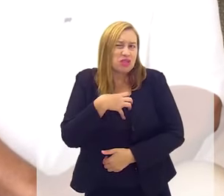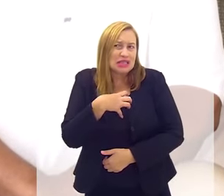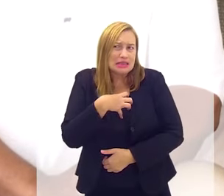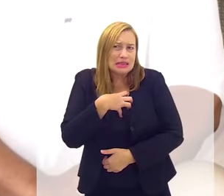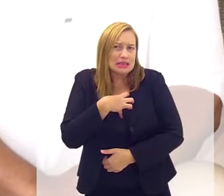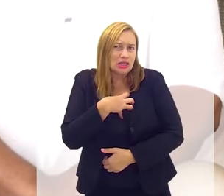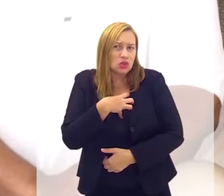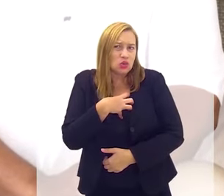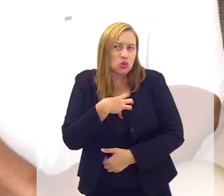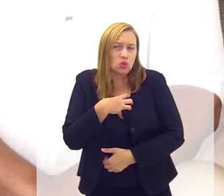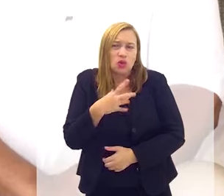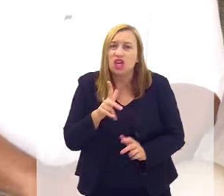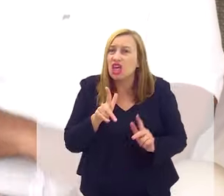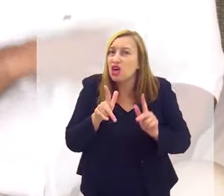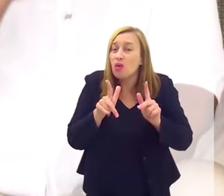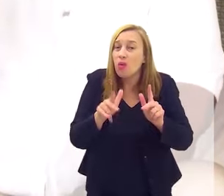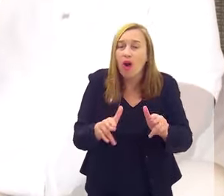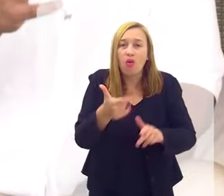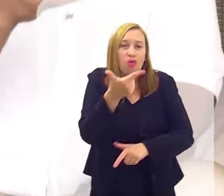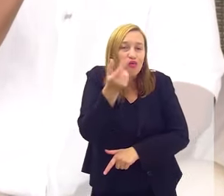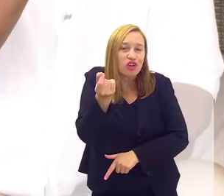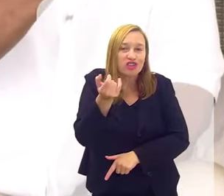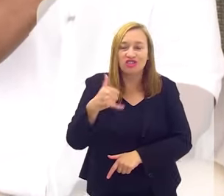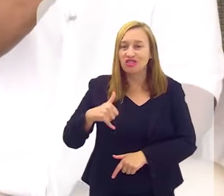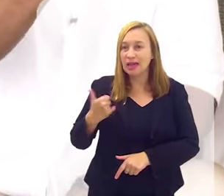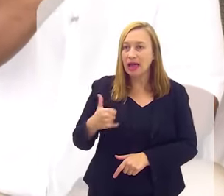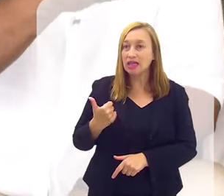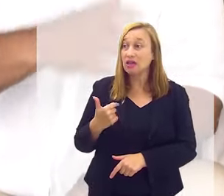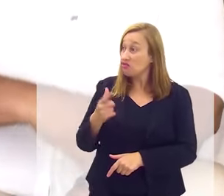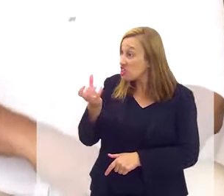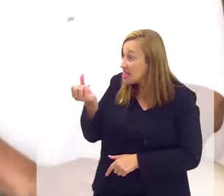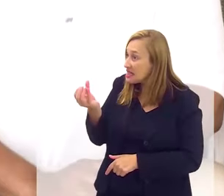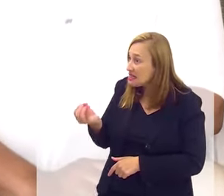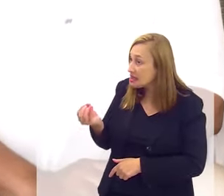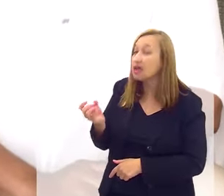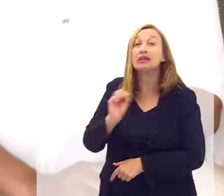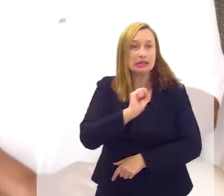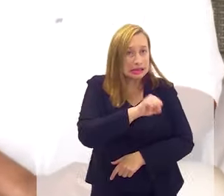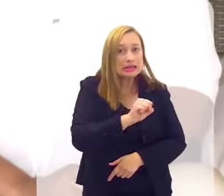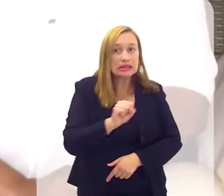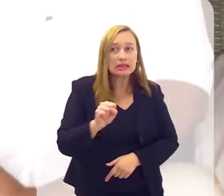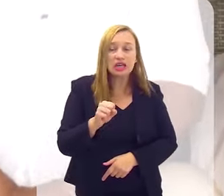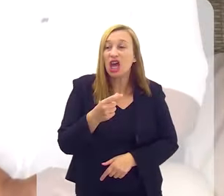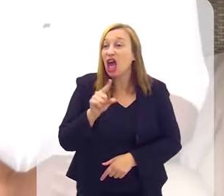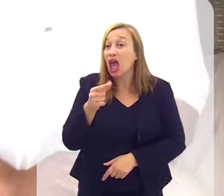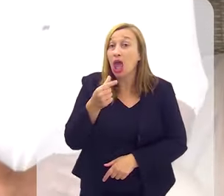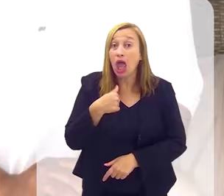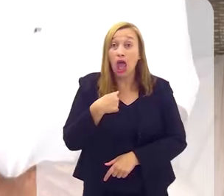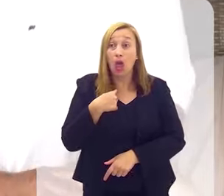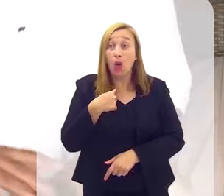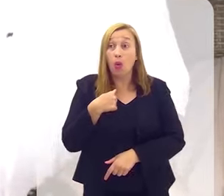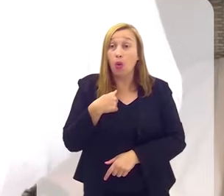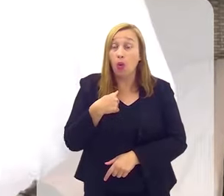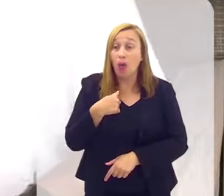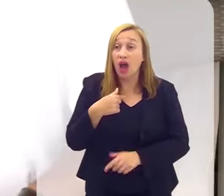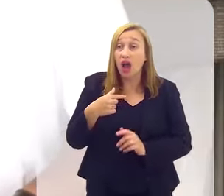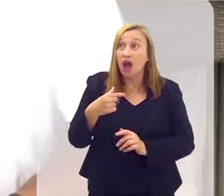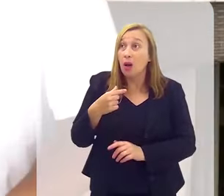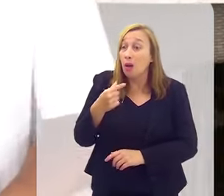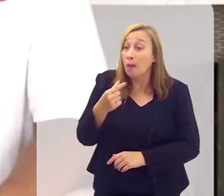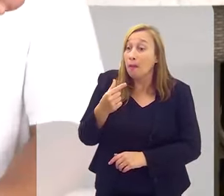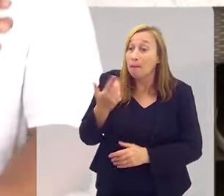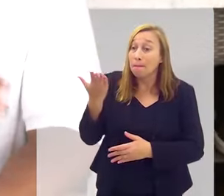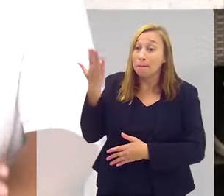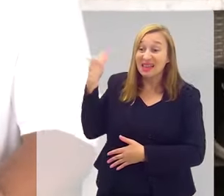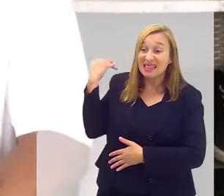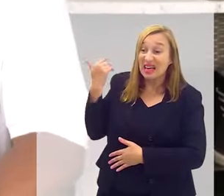de idade mas eu não me eu me sinto aqueles mesmo camarada do 20 caramba 60 60 anos mas eu era um menino que uns